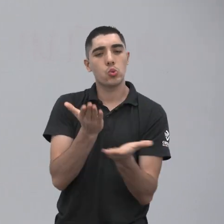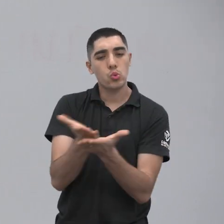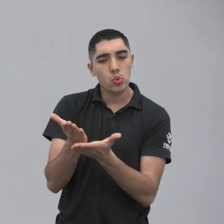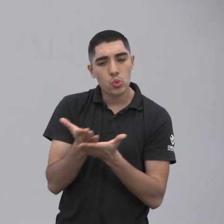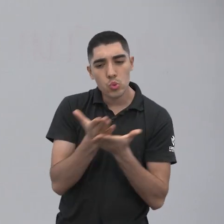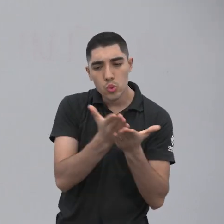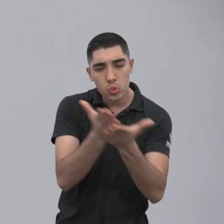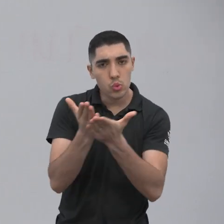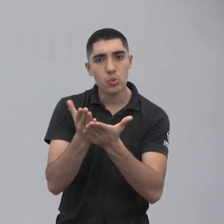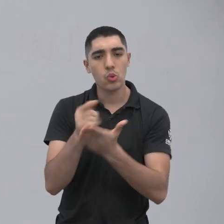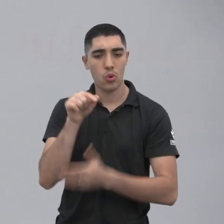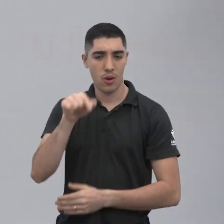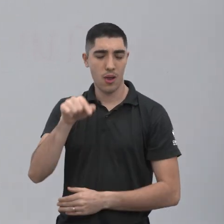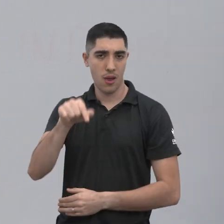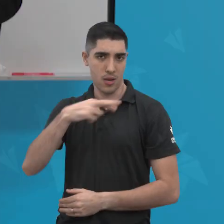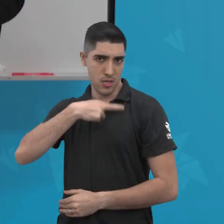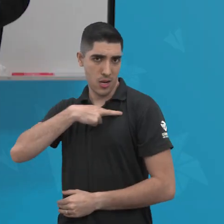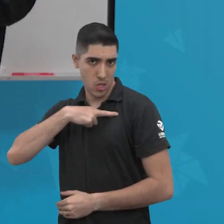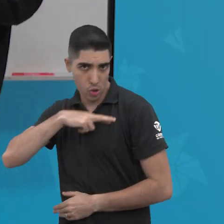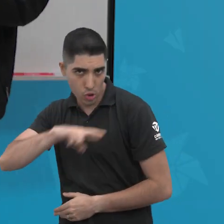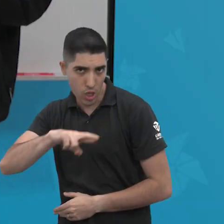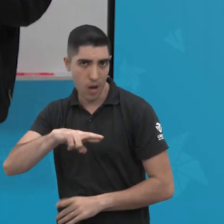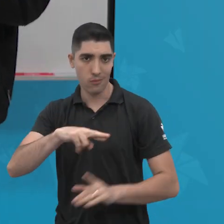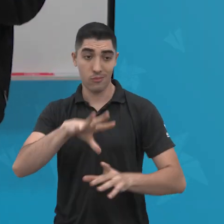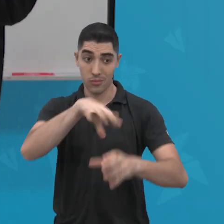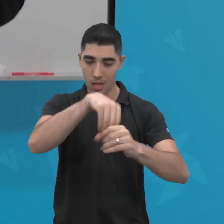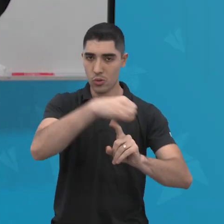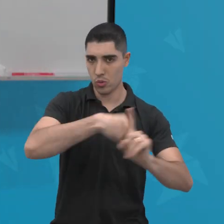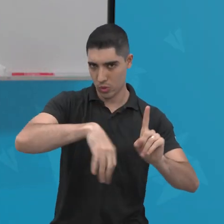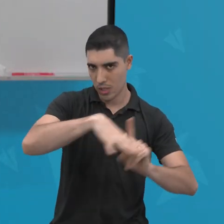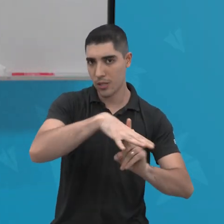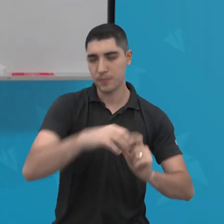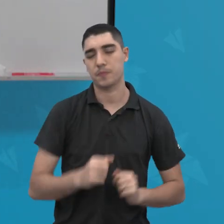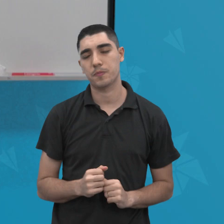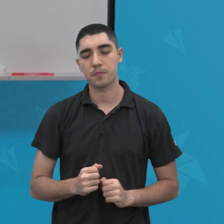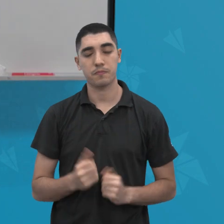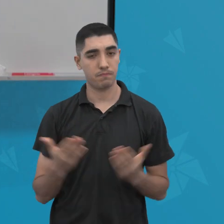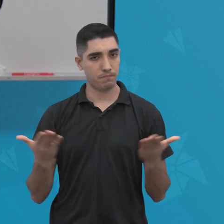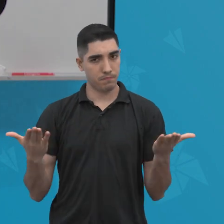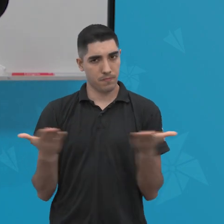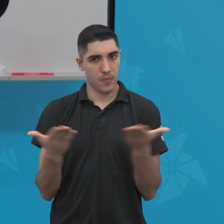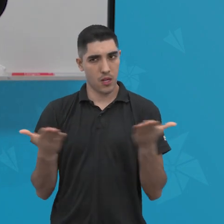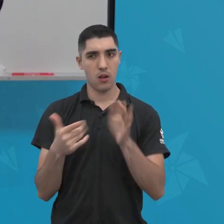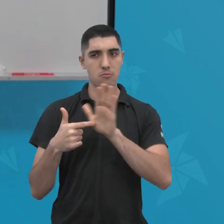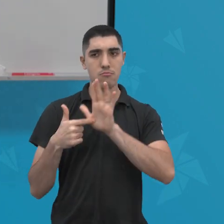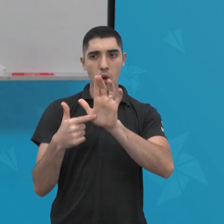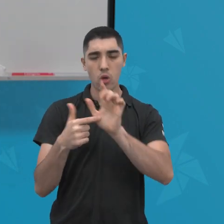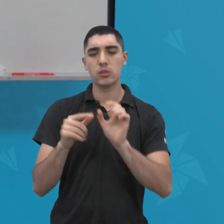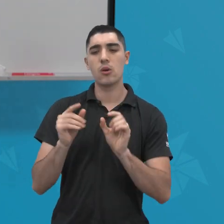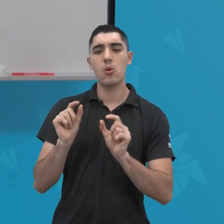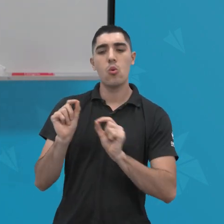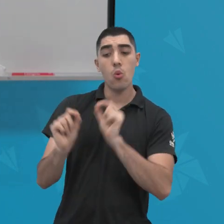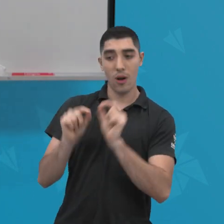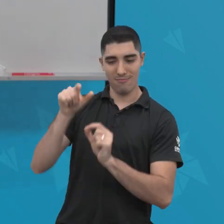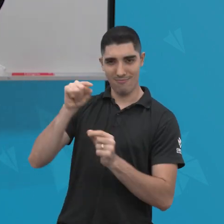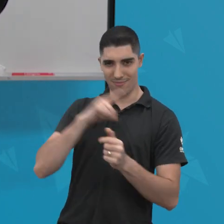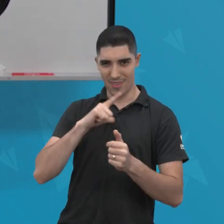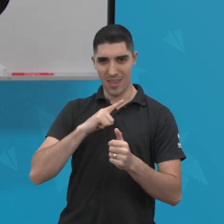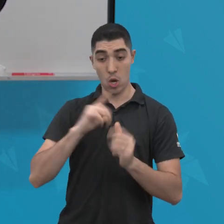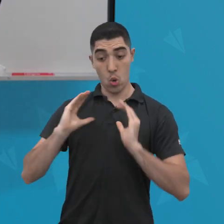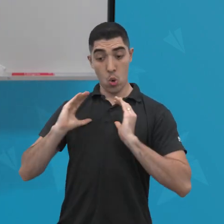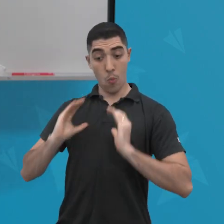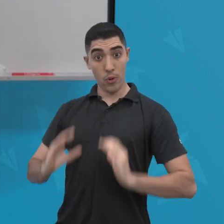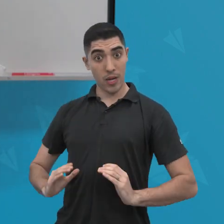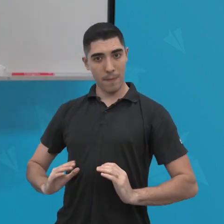estudo sociológico das religiões. Então aqui é interessante que existe uma ideia de direção das